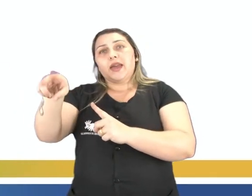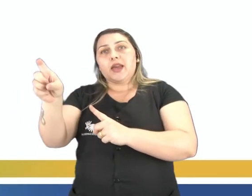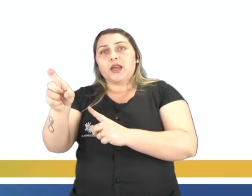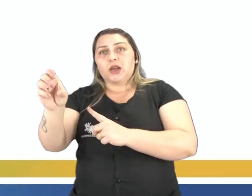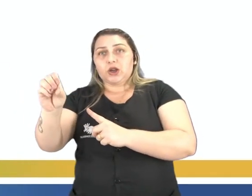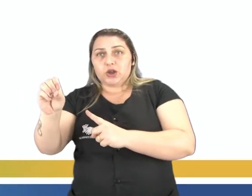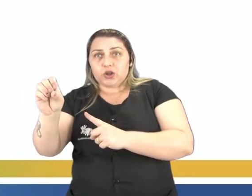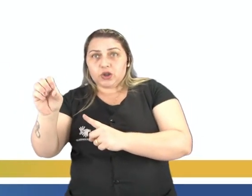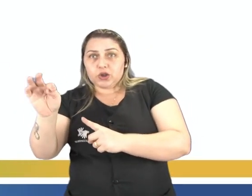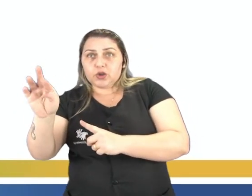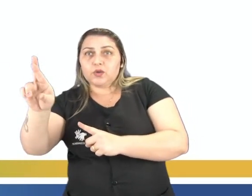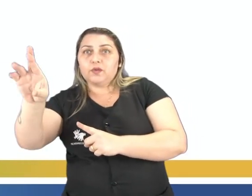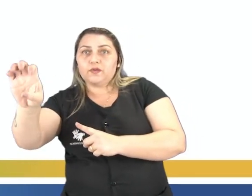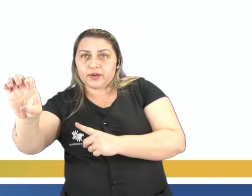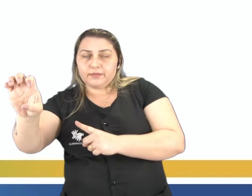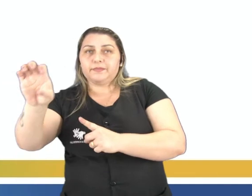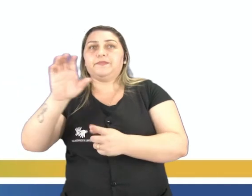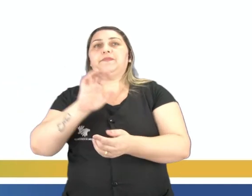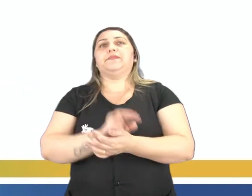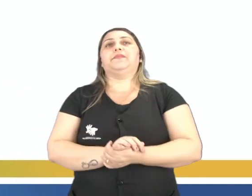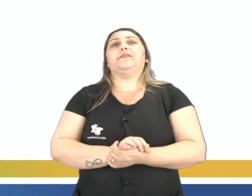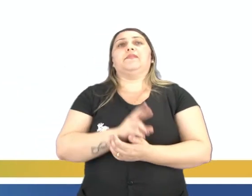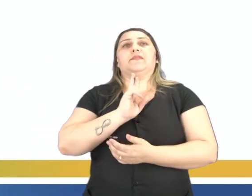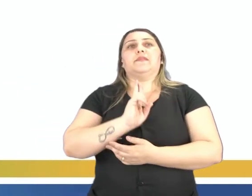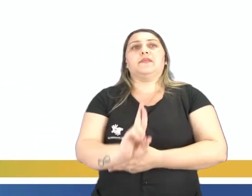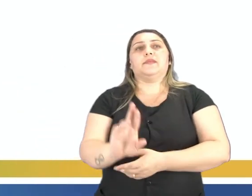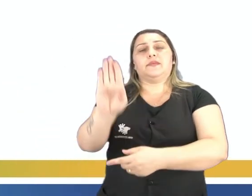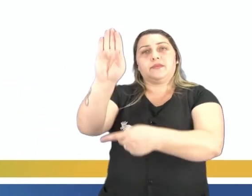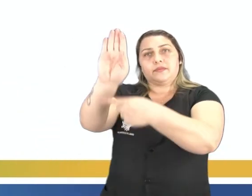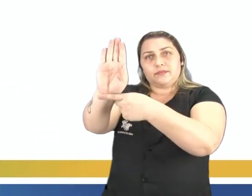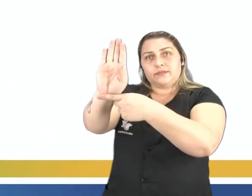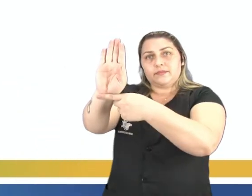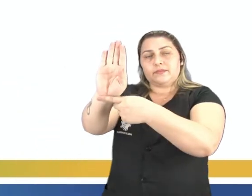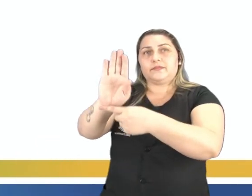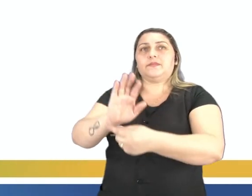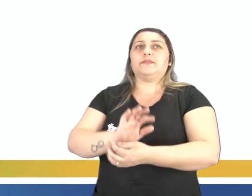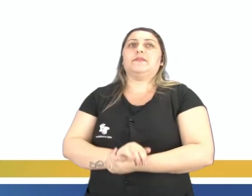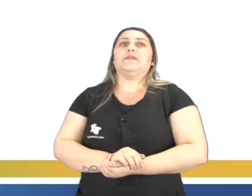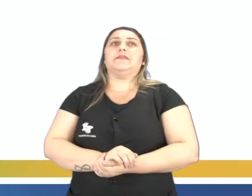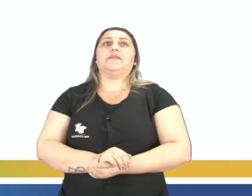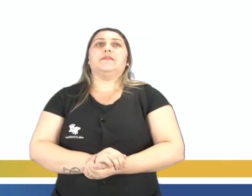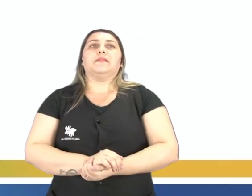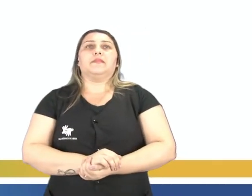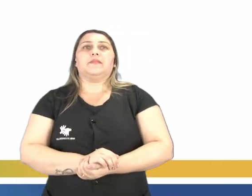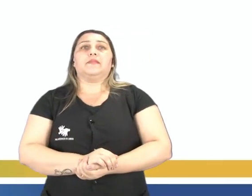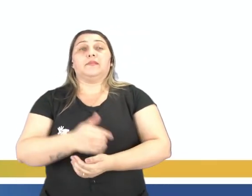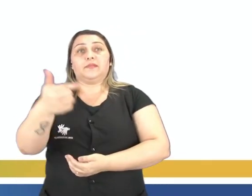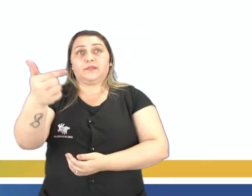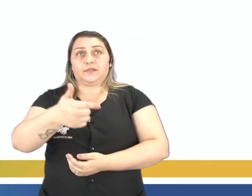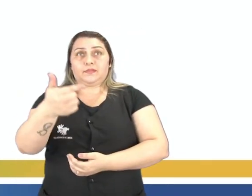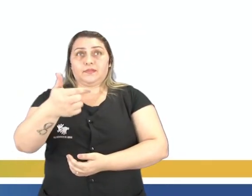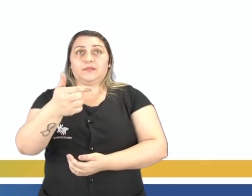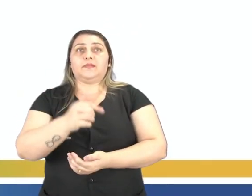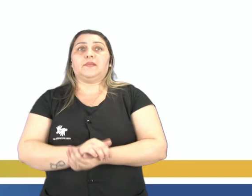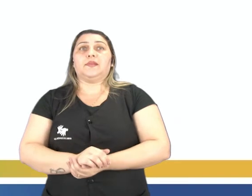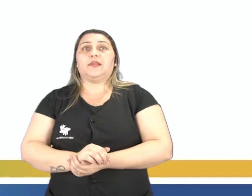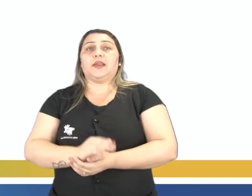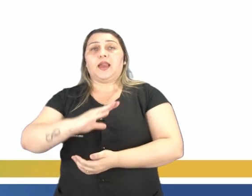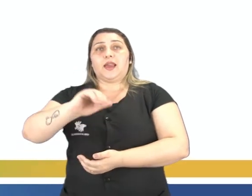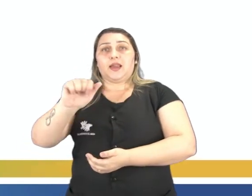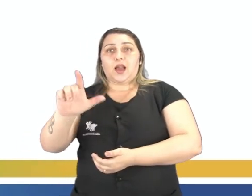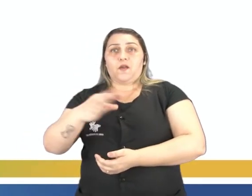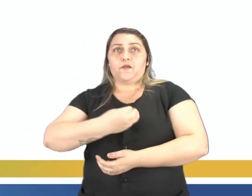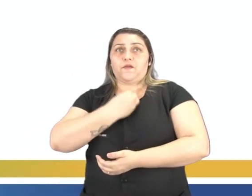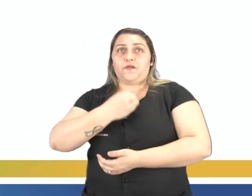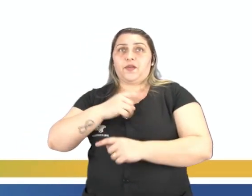ligado ao oxigênio, que é enxofre. Então, a resposta certa é a letra B. Questão 2. A cal viva